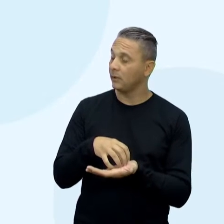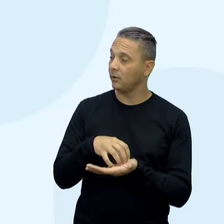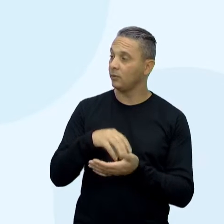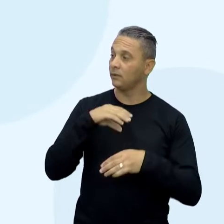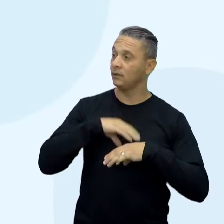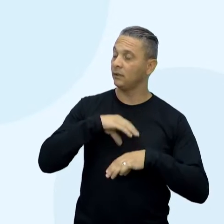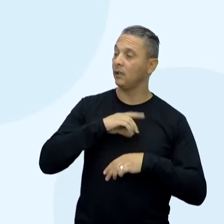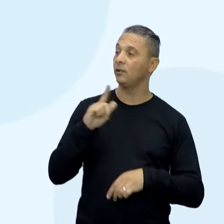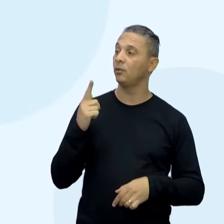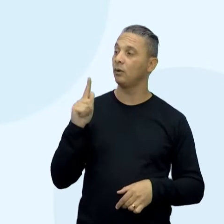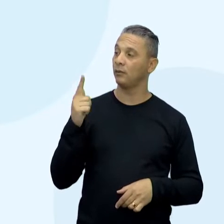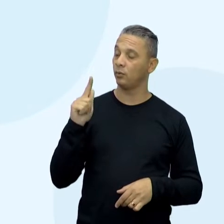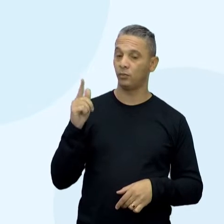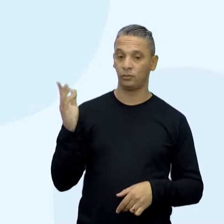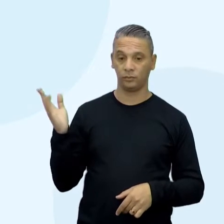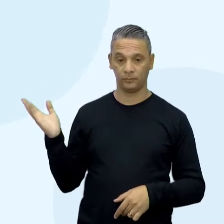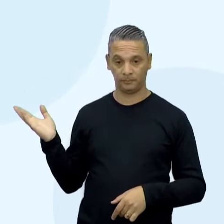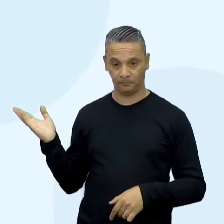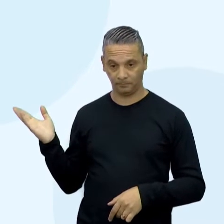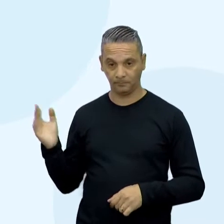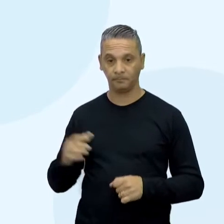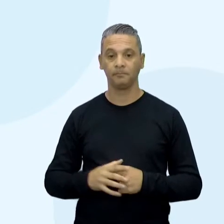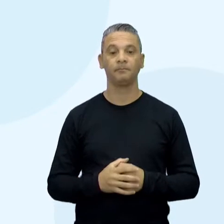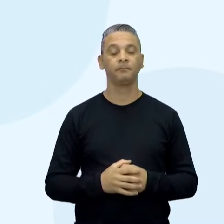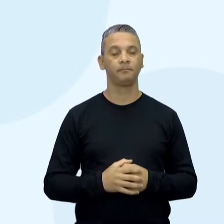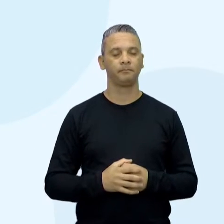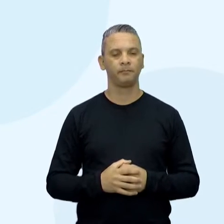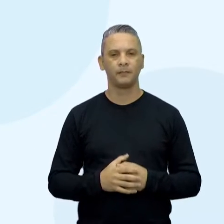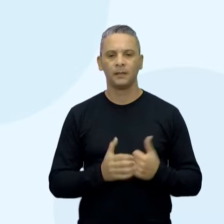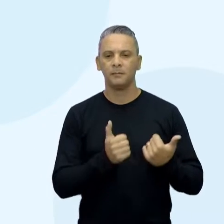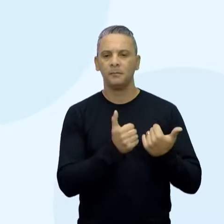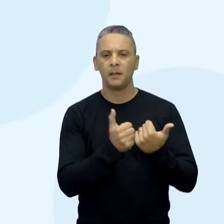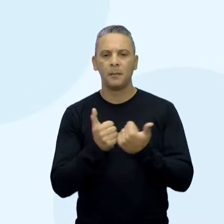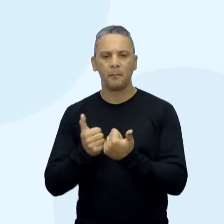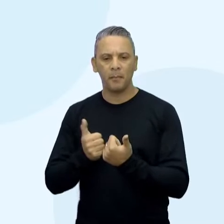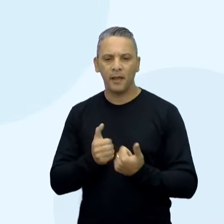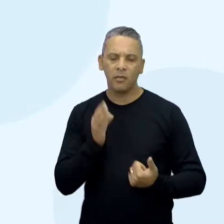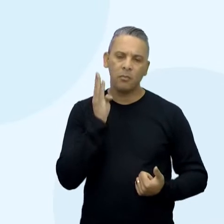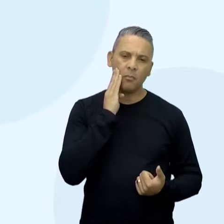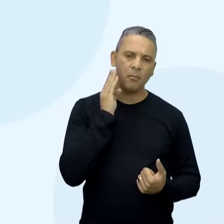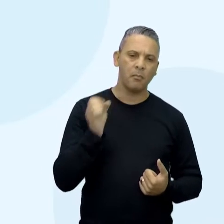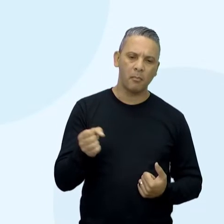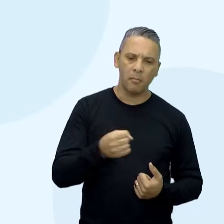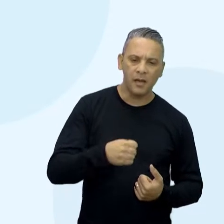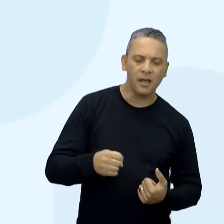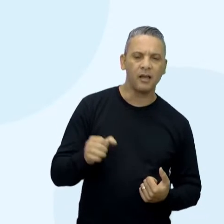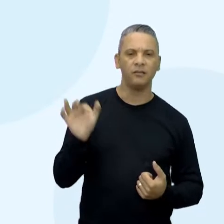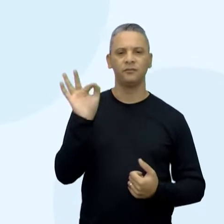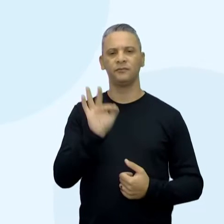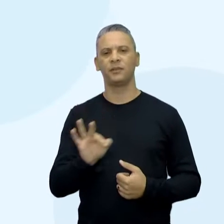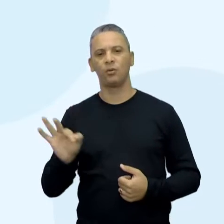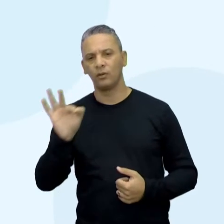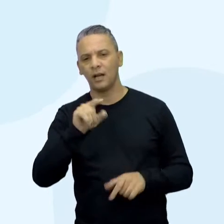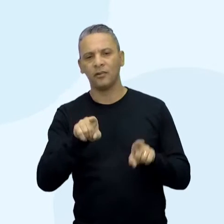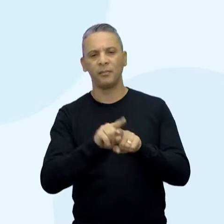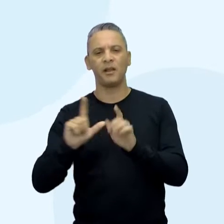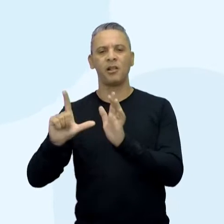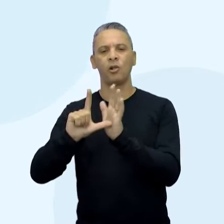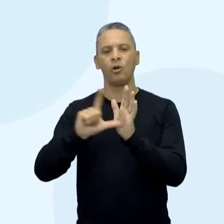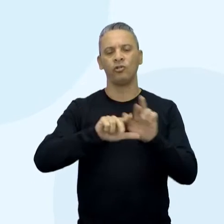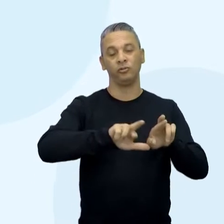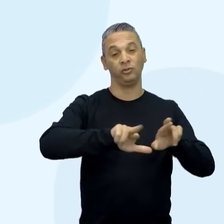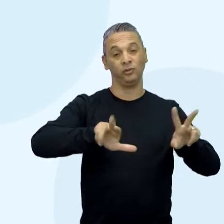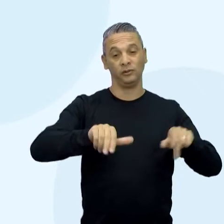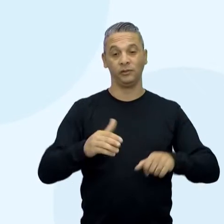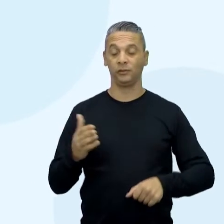no centro da cidade de Guarulhos. Ela está próxima de bares, universidades e